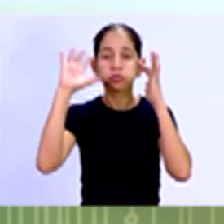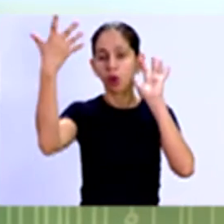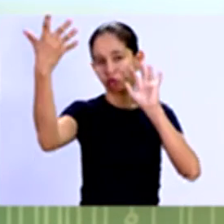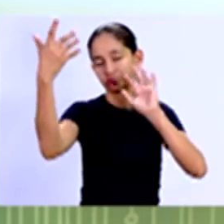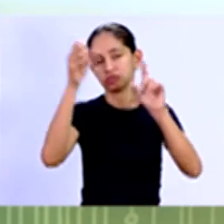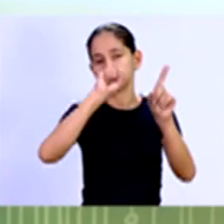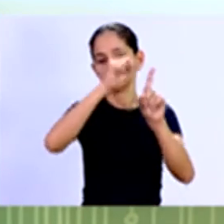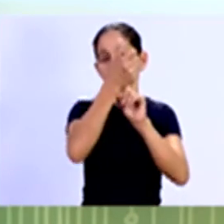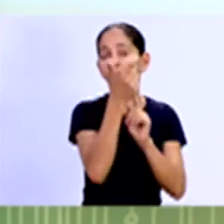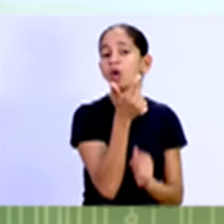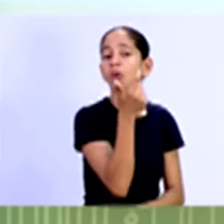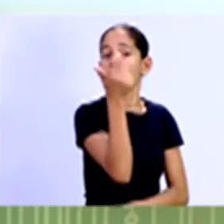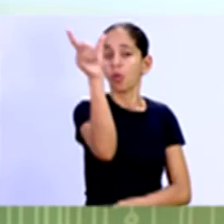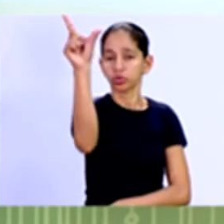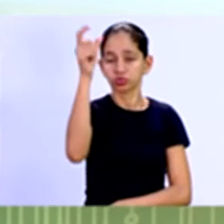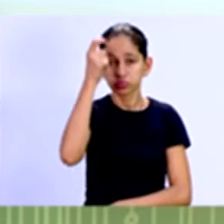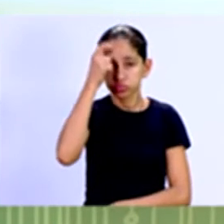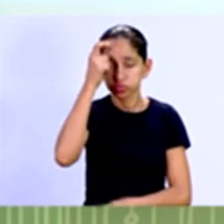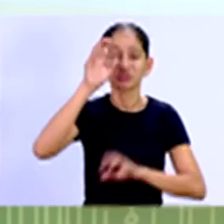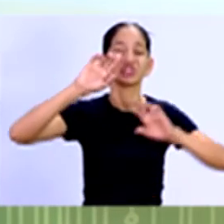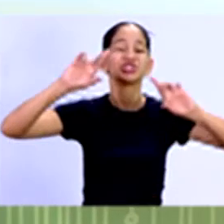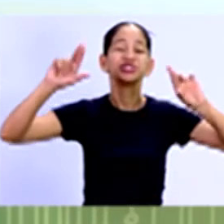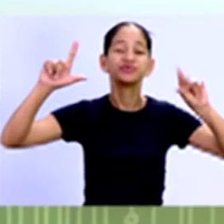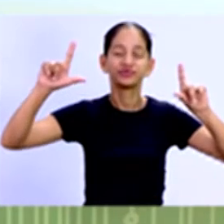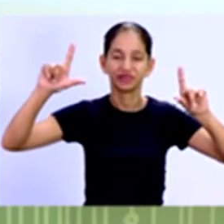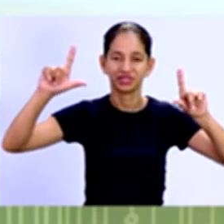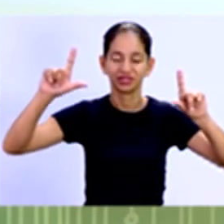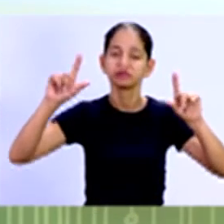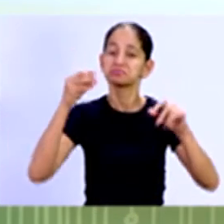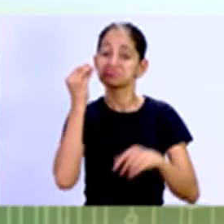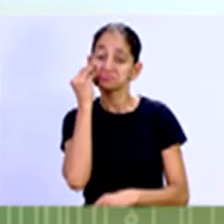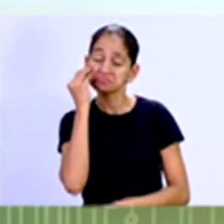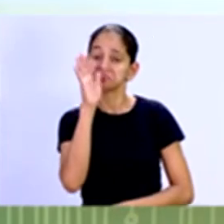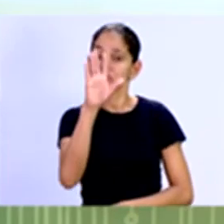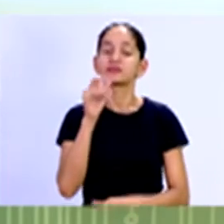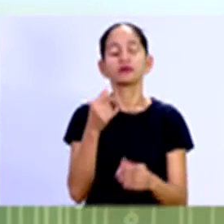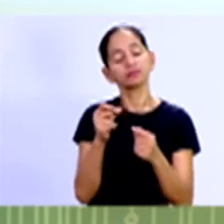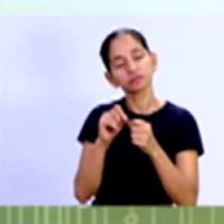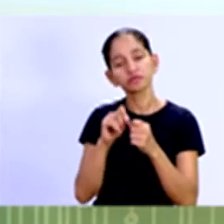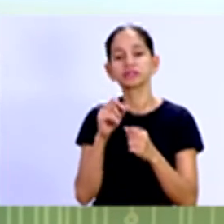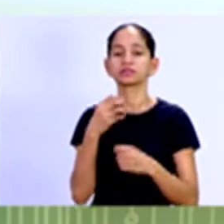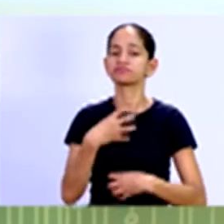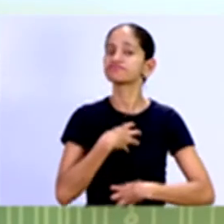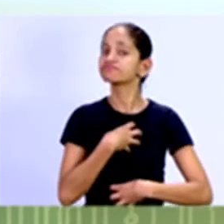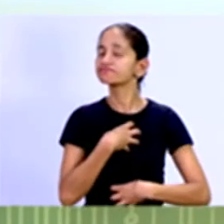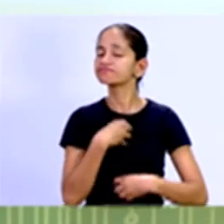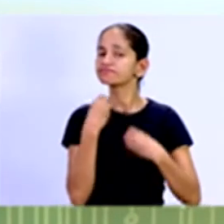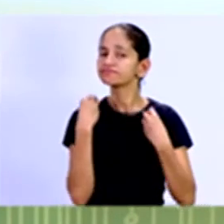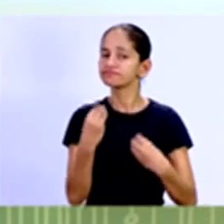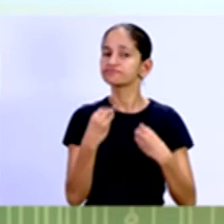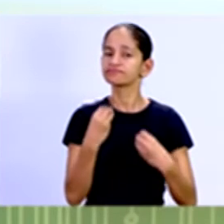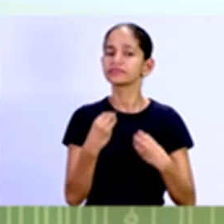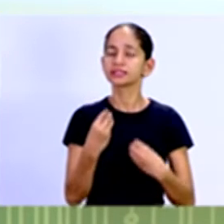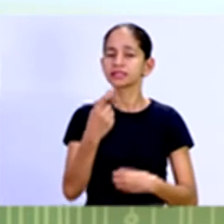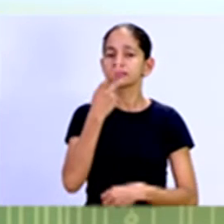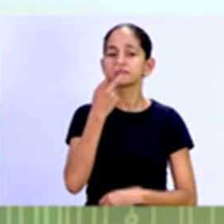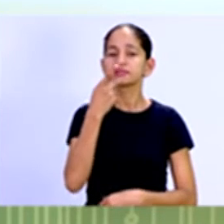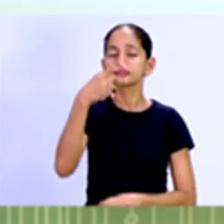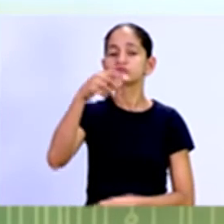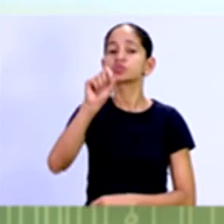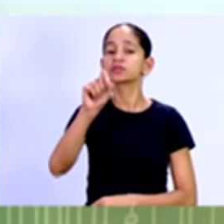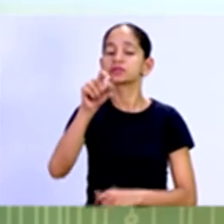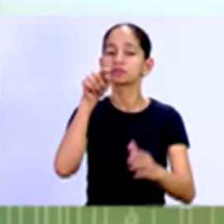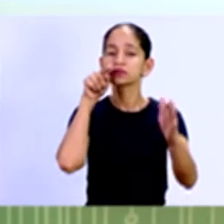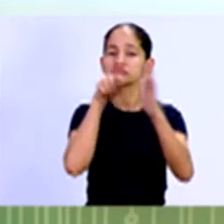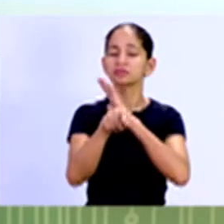sociedade, onde existe uma outra moralidade. E a gente pode fazer a pergunta que Kant nos traz, né, quando ele fala da máxima.